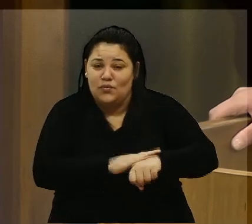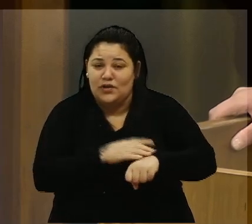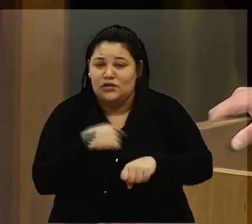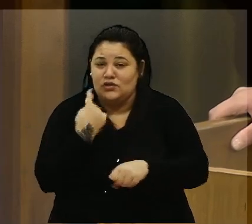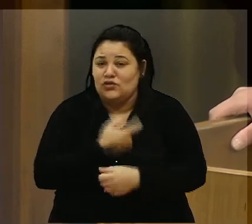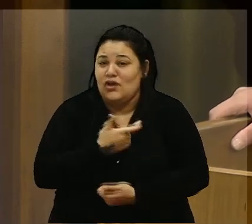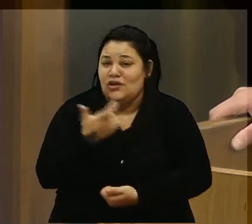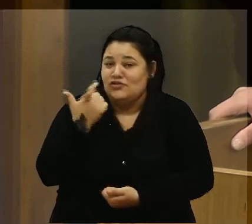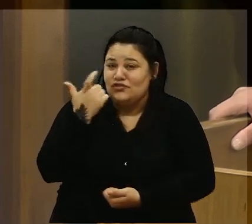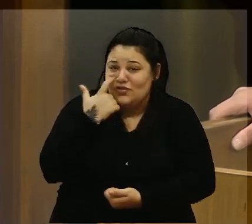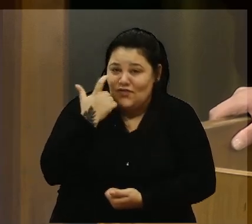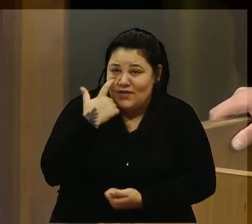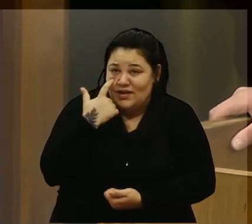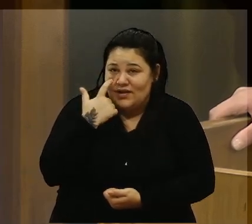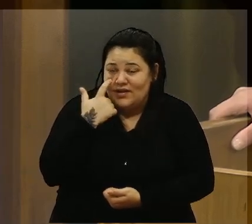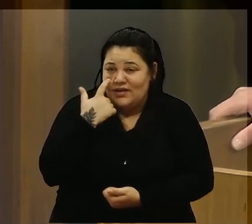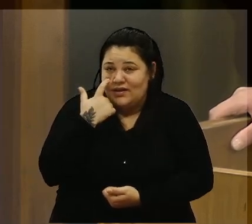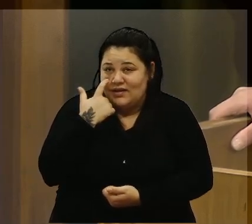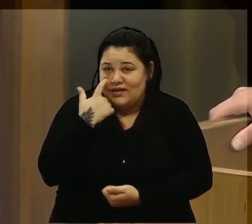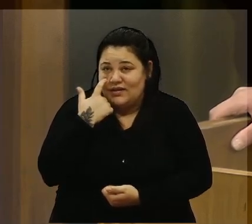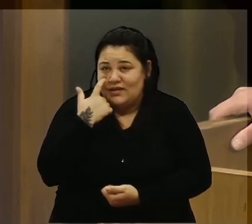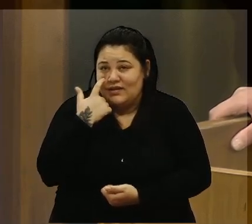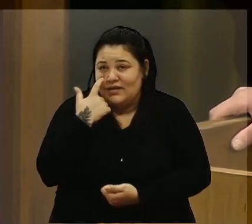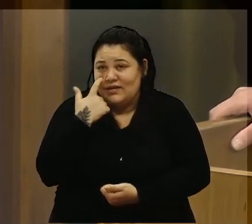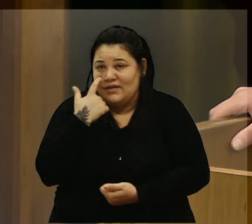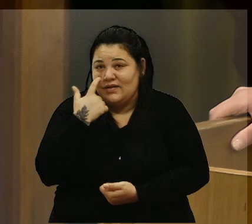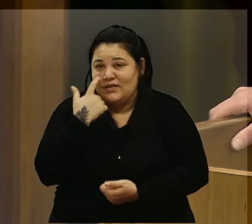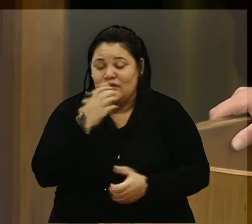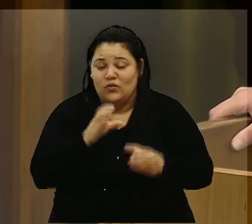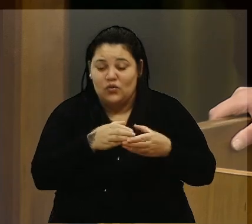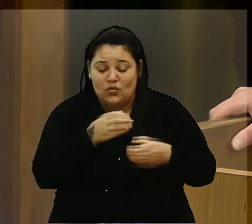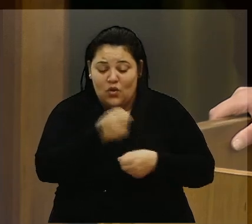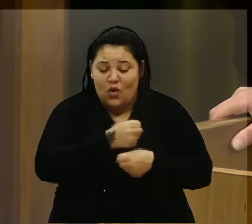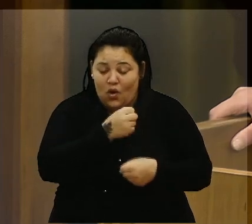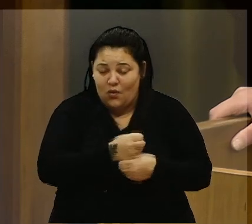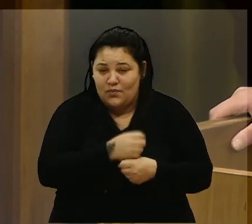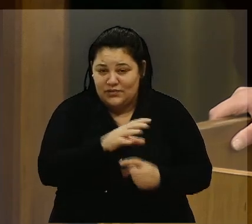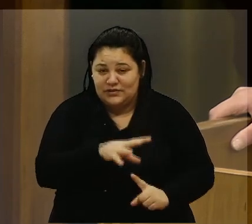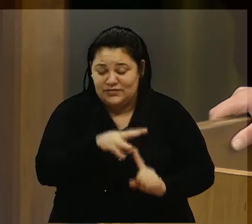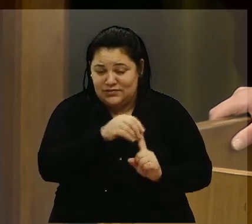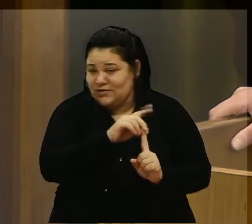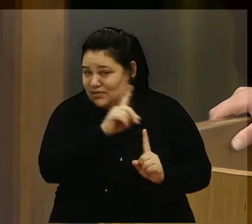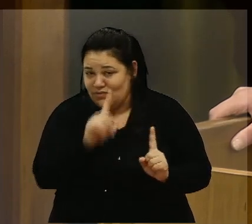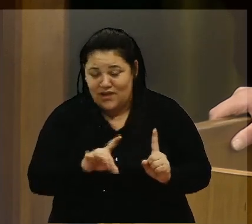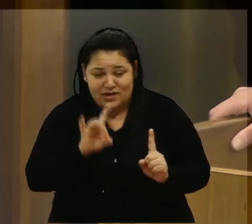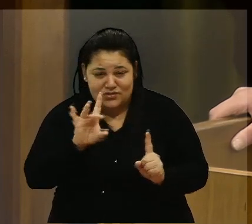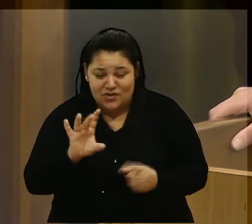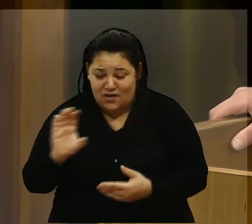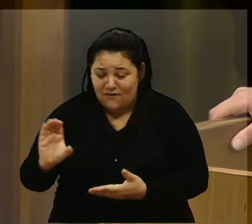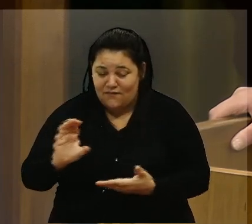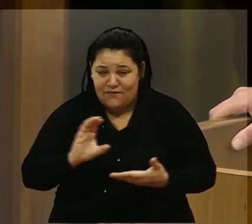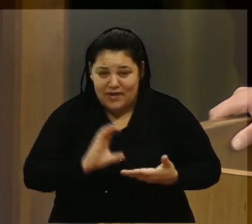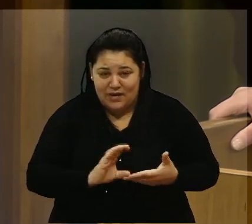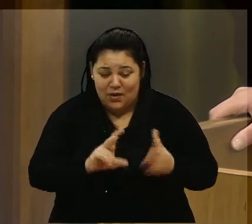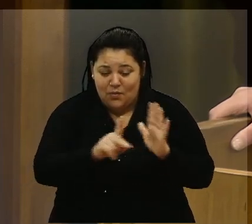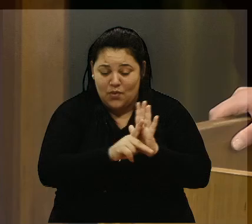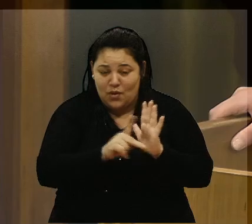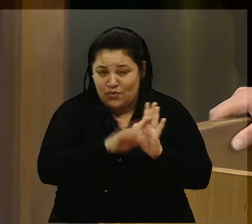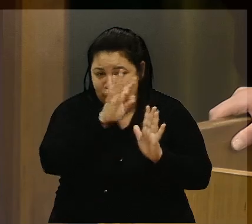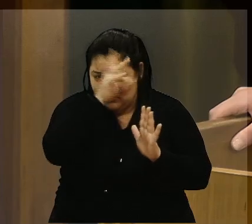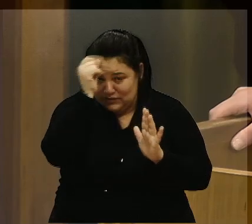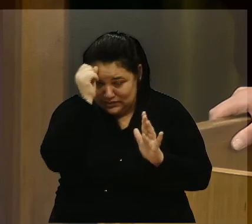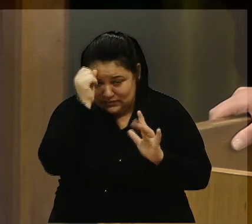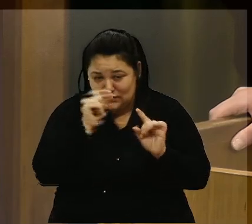sendo pensado pacotes de obras, que inclusive não são apenas com os recursos do município,